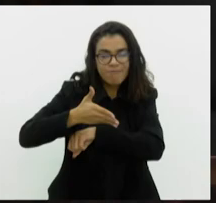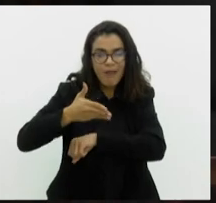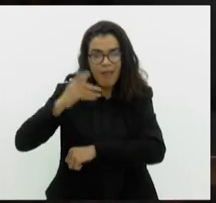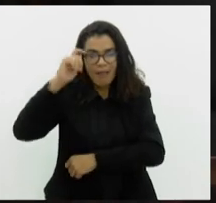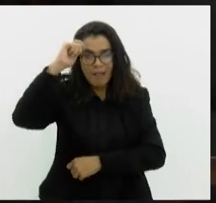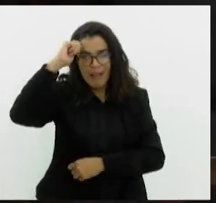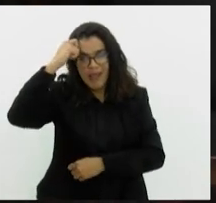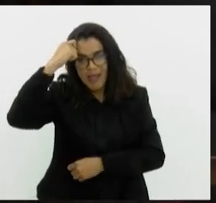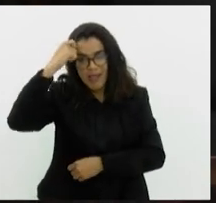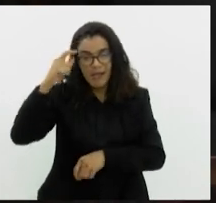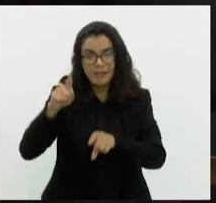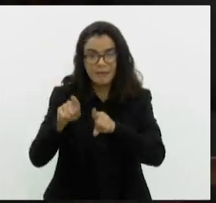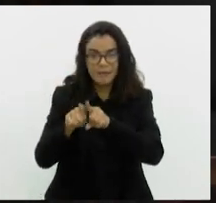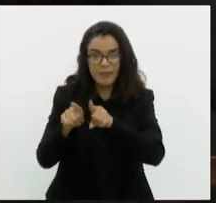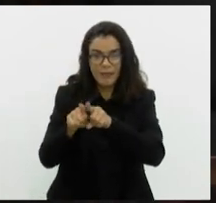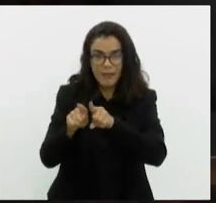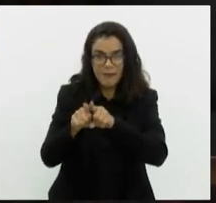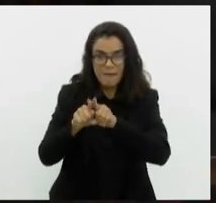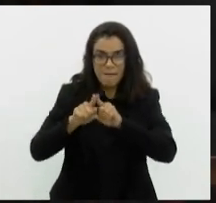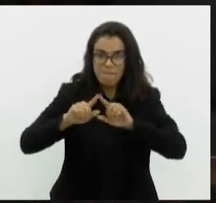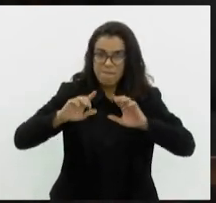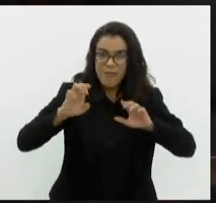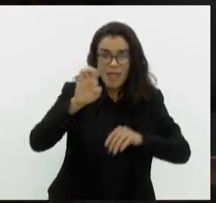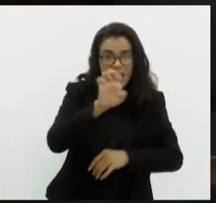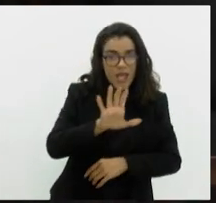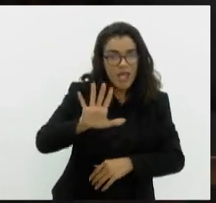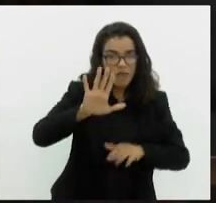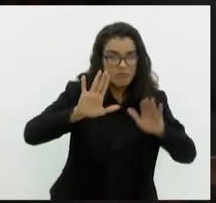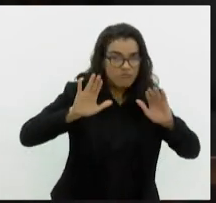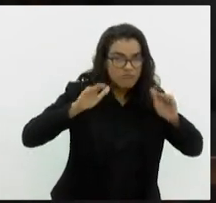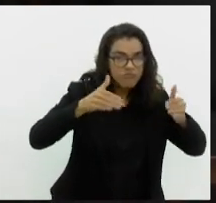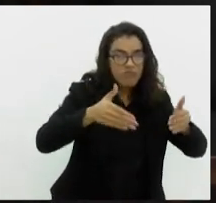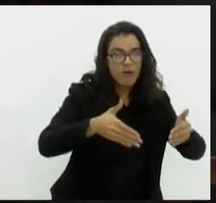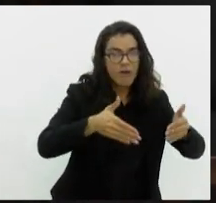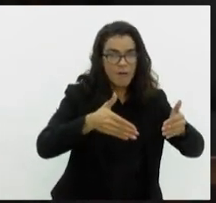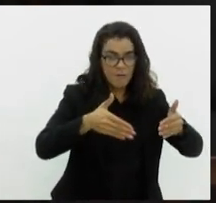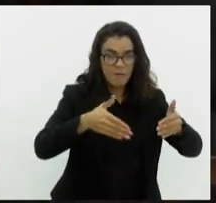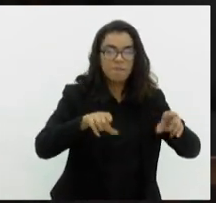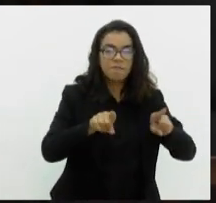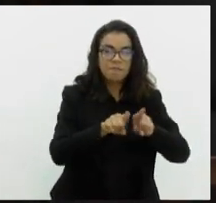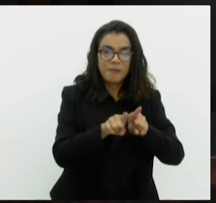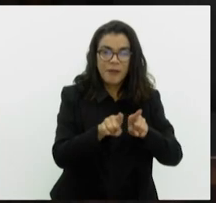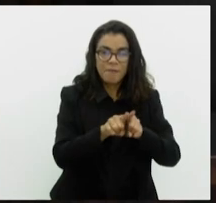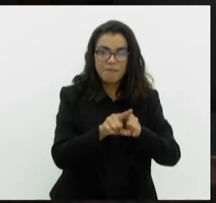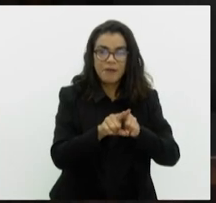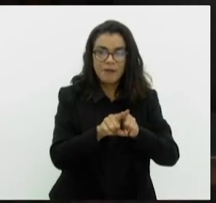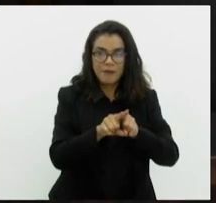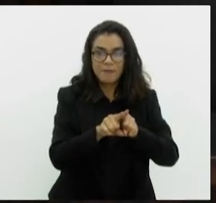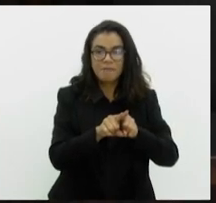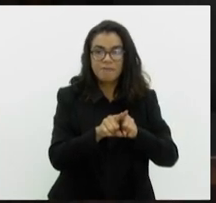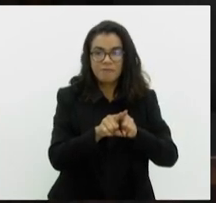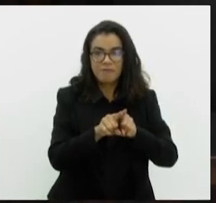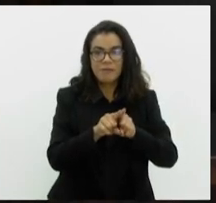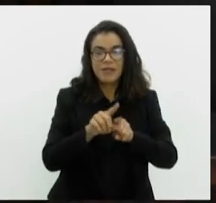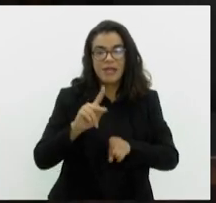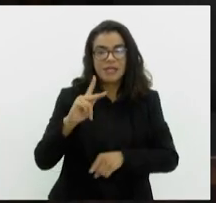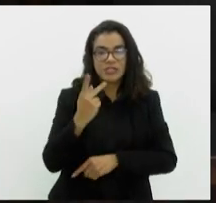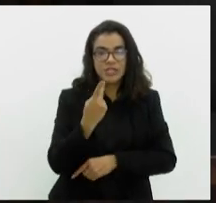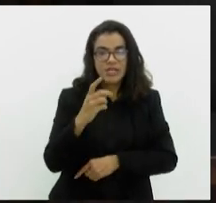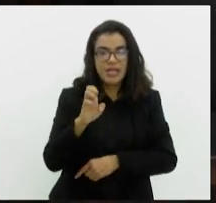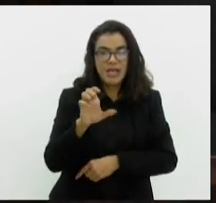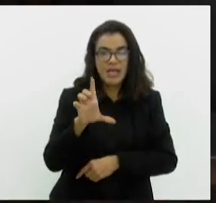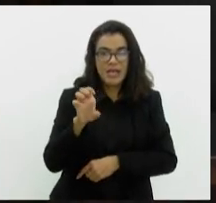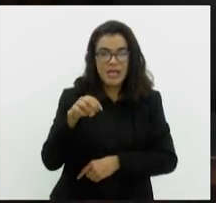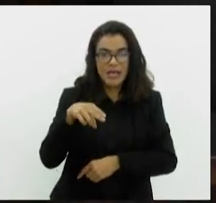do conhecimento e do saber eurocêntrica, demonstra nos estudos de Helena Teodoro a possibilidade